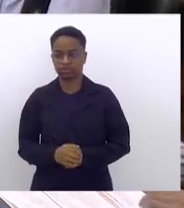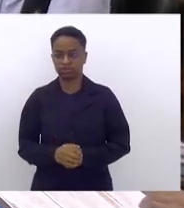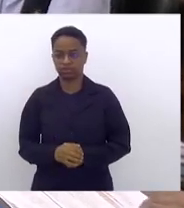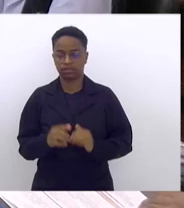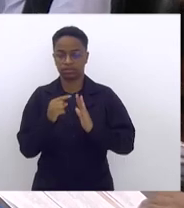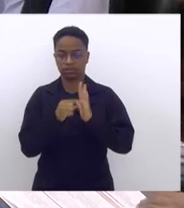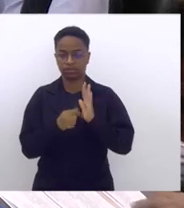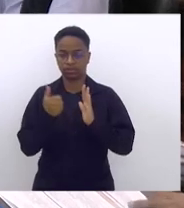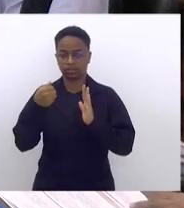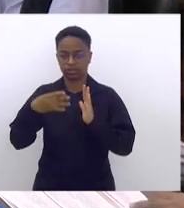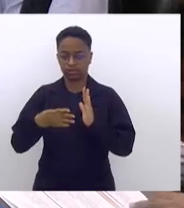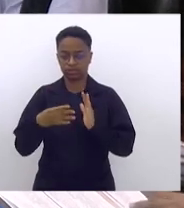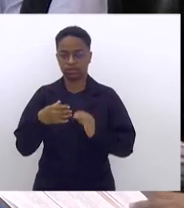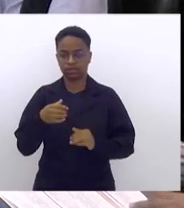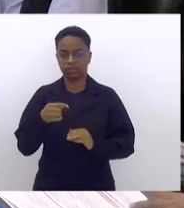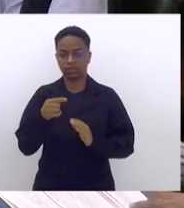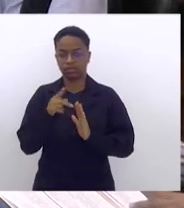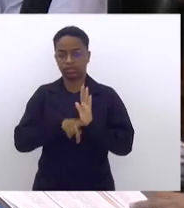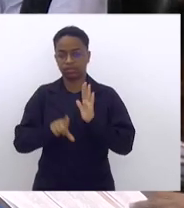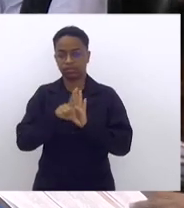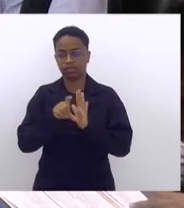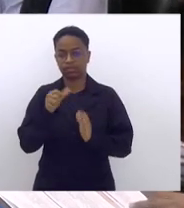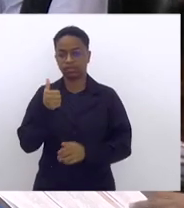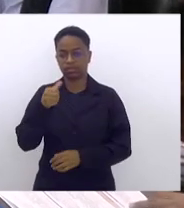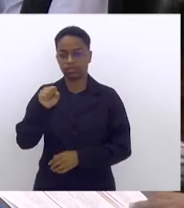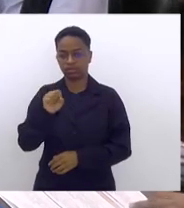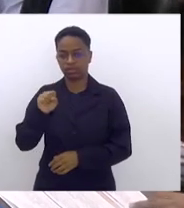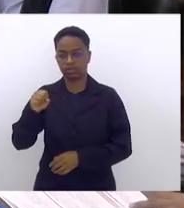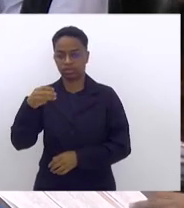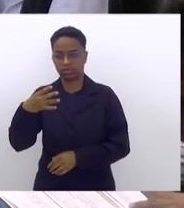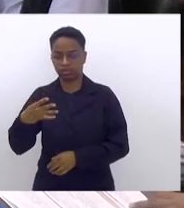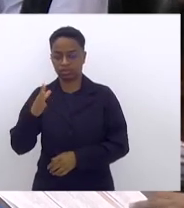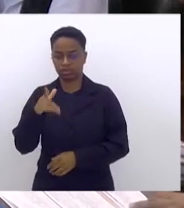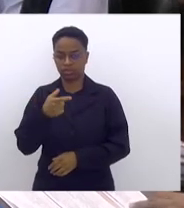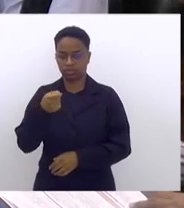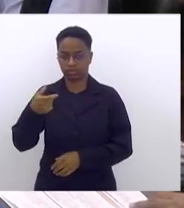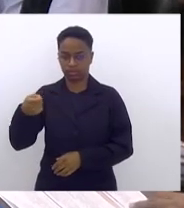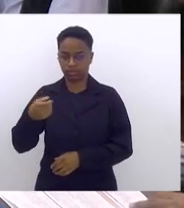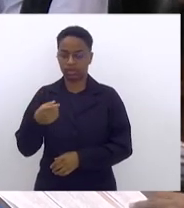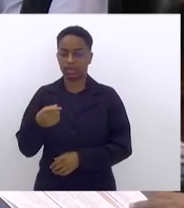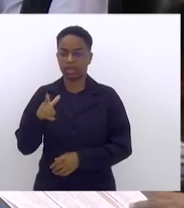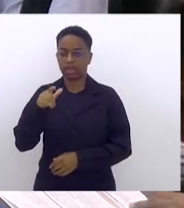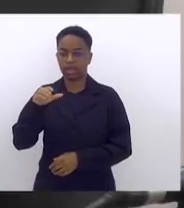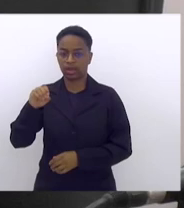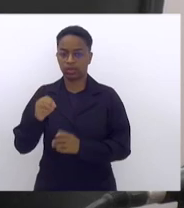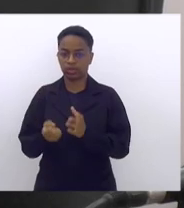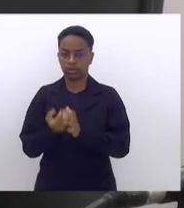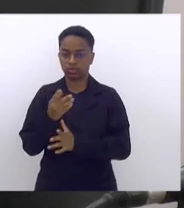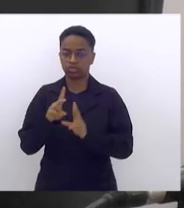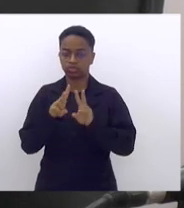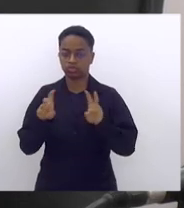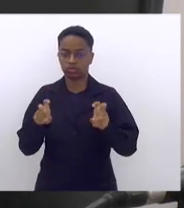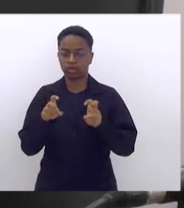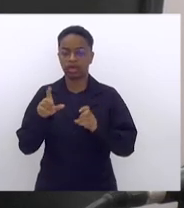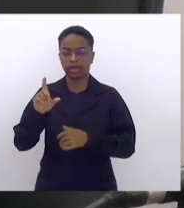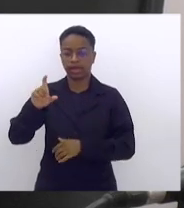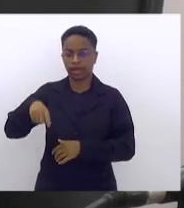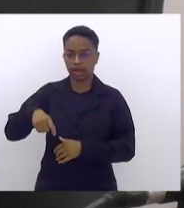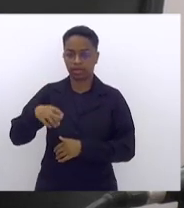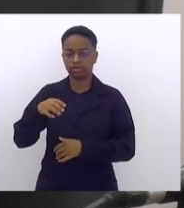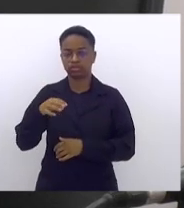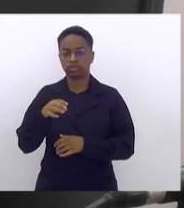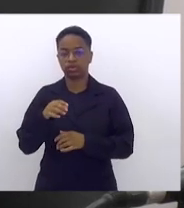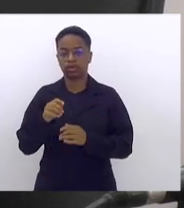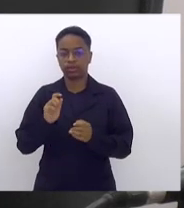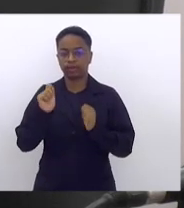14 da pauta é o PL 1884 de 2020, de autoria do deputado Léo Vieira, que dispõe sobre a concessão de créditos tributários para investimentos em unidades